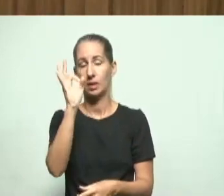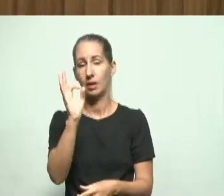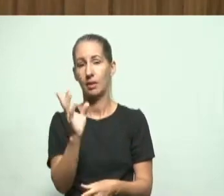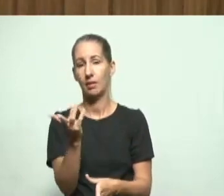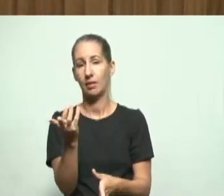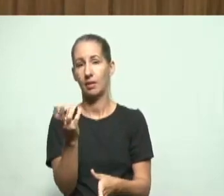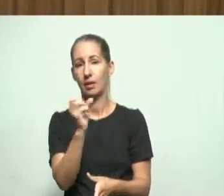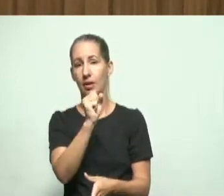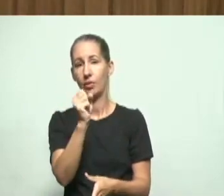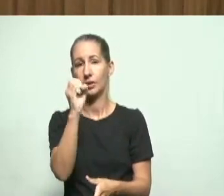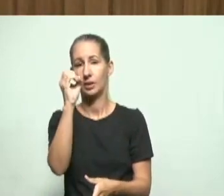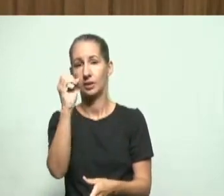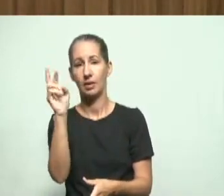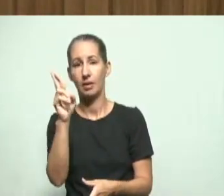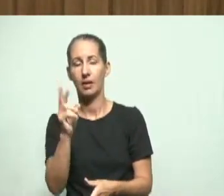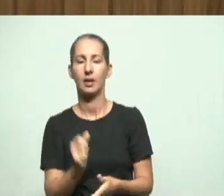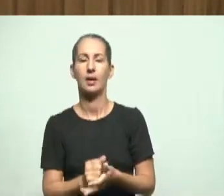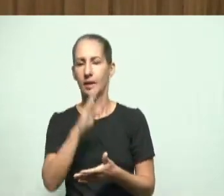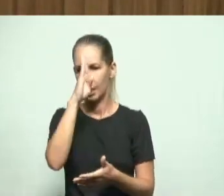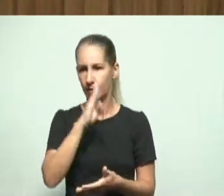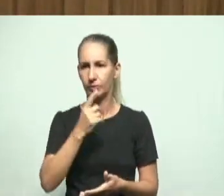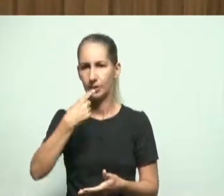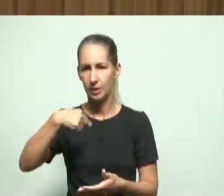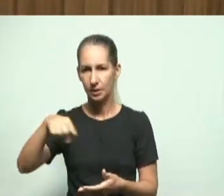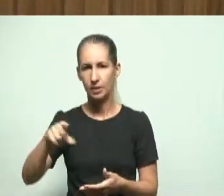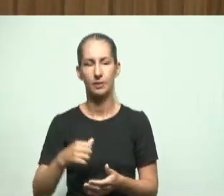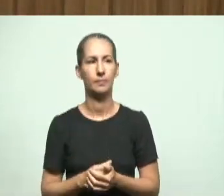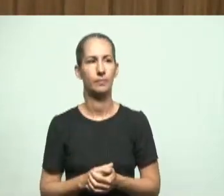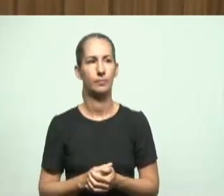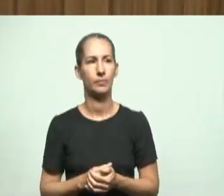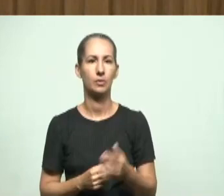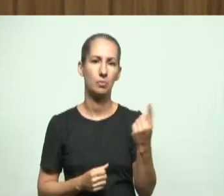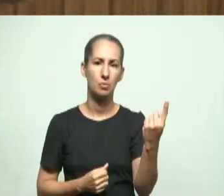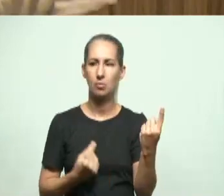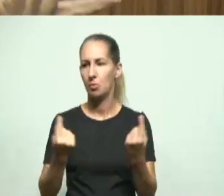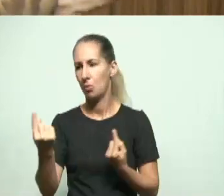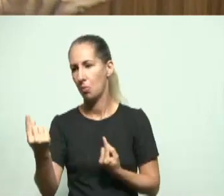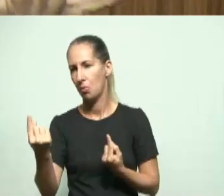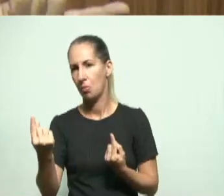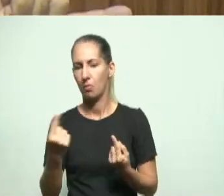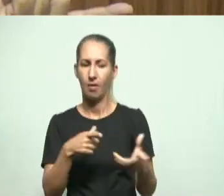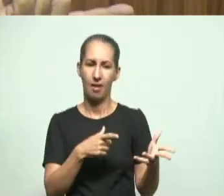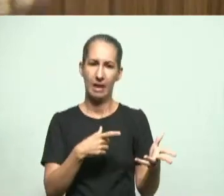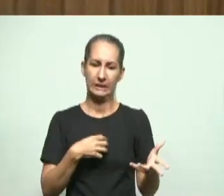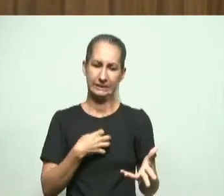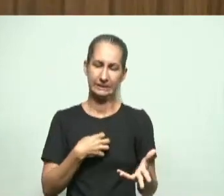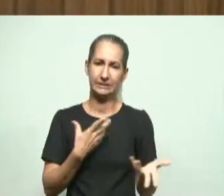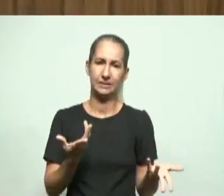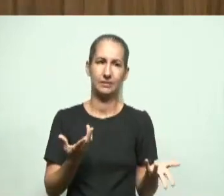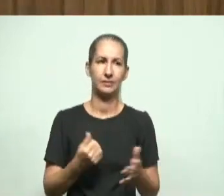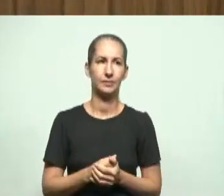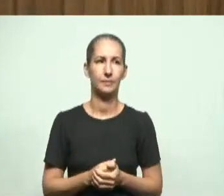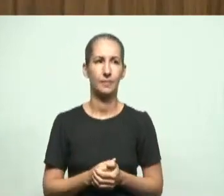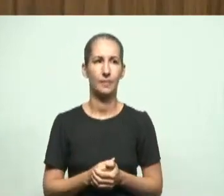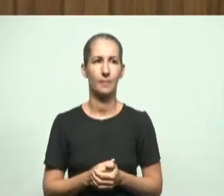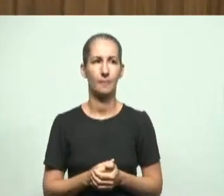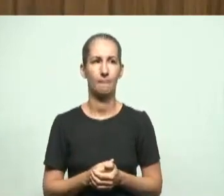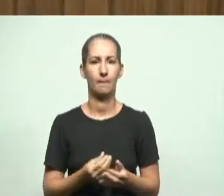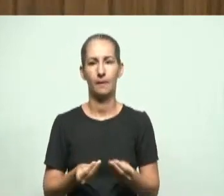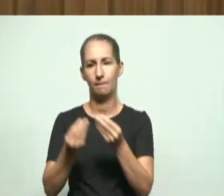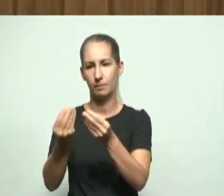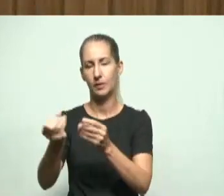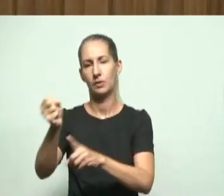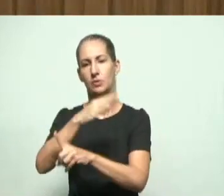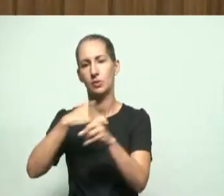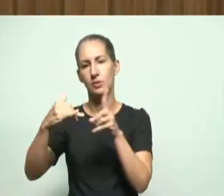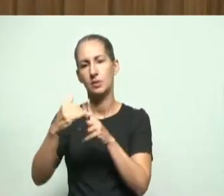se ela for gratuita, ela vai visitar o shopping, ela vai com seus filhos, ou leva um, ou leva o outro fica com raiva hoje. Então, nós vamos devolver o direito social